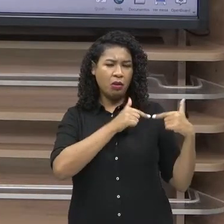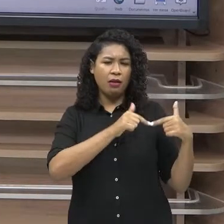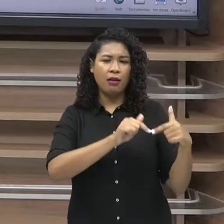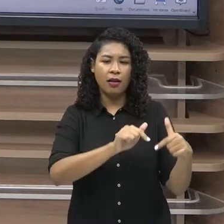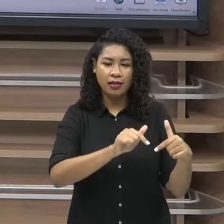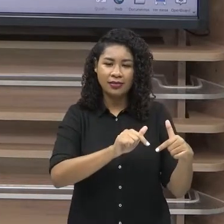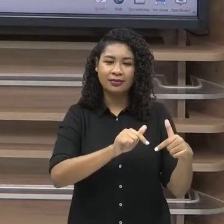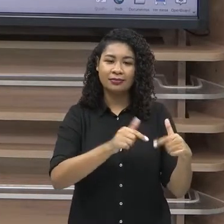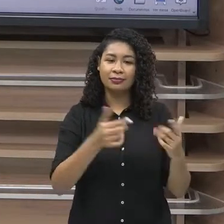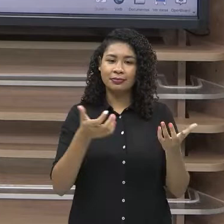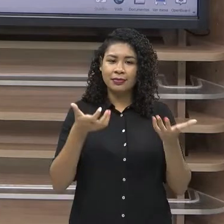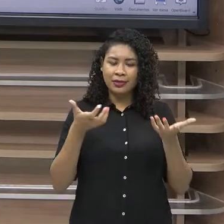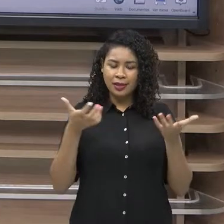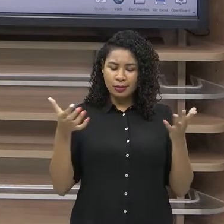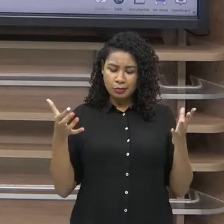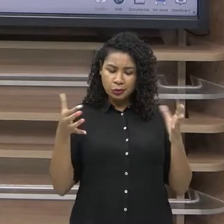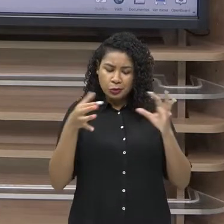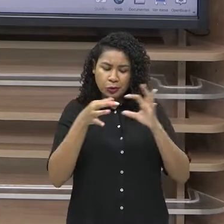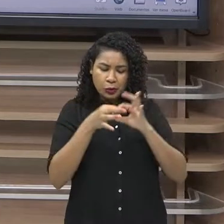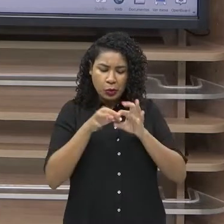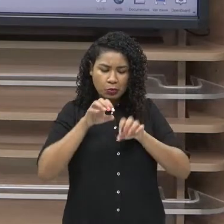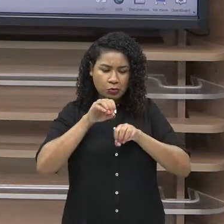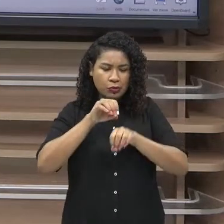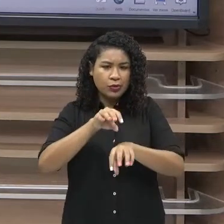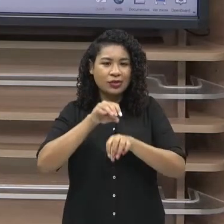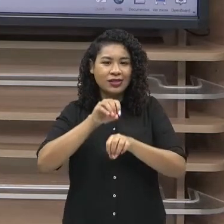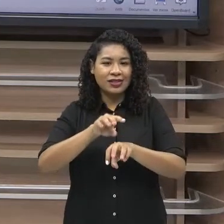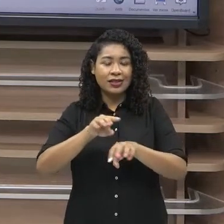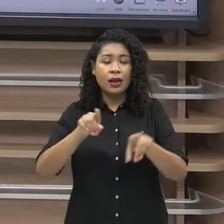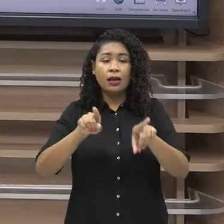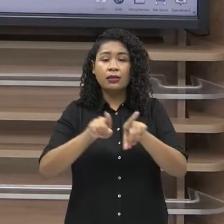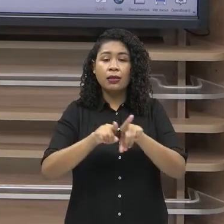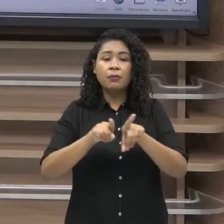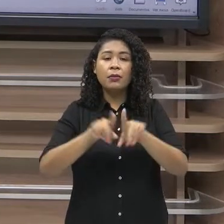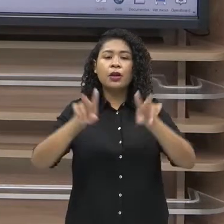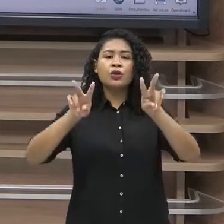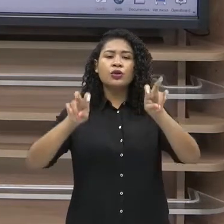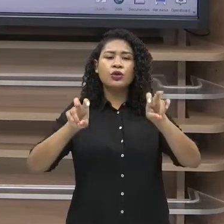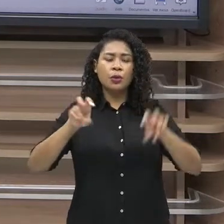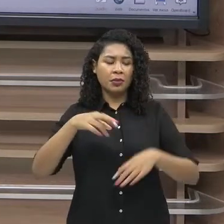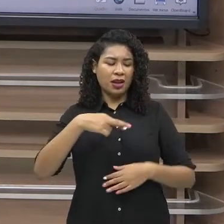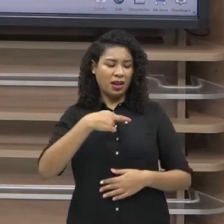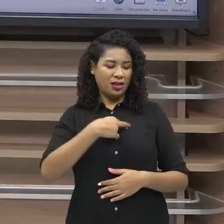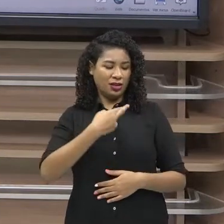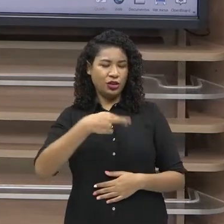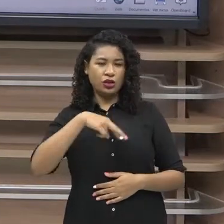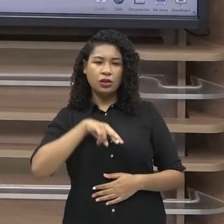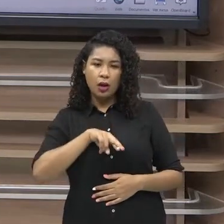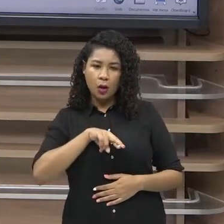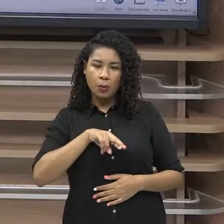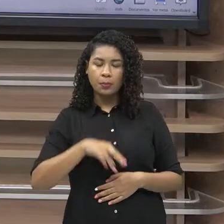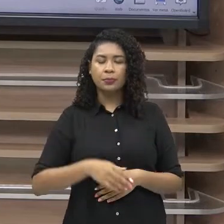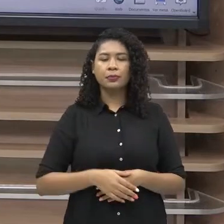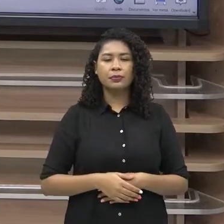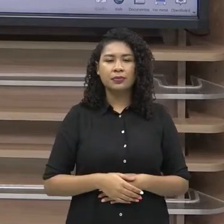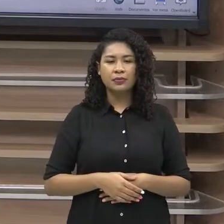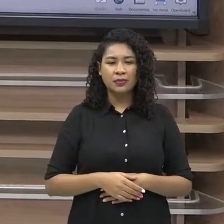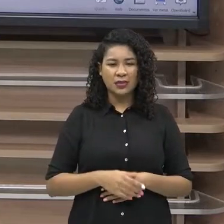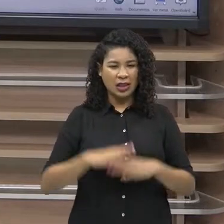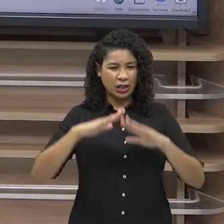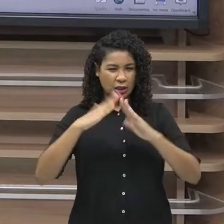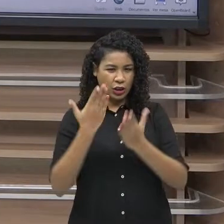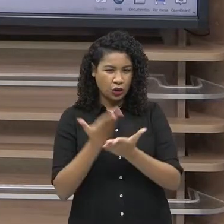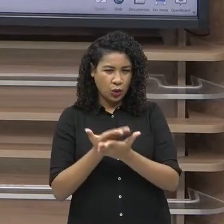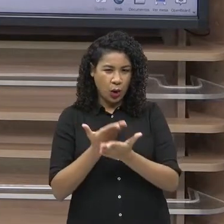nós queremos também refletir sobre o nosso ensino religioso. Por que muitas das vezes nós aprendemos ensino religioso na